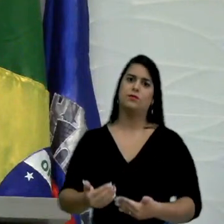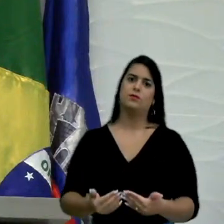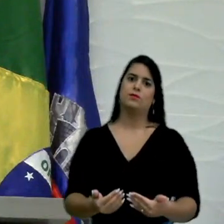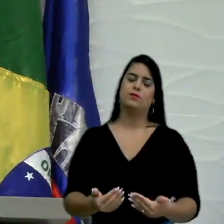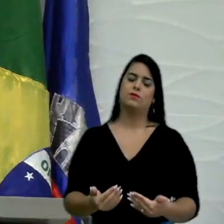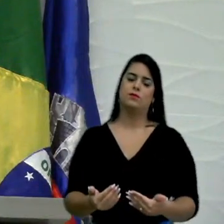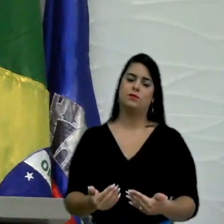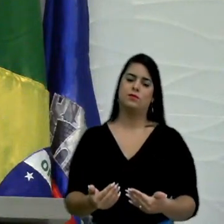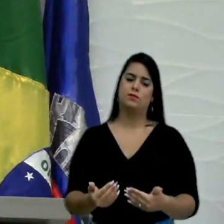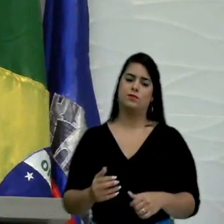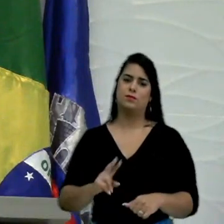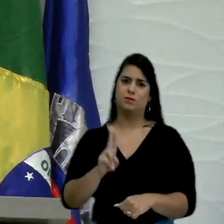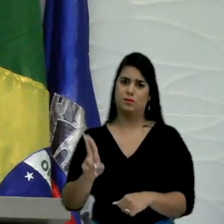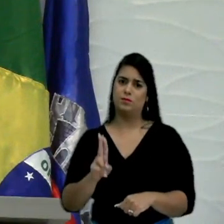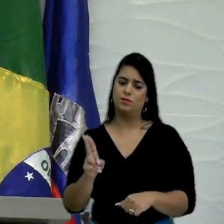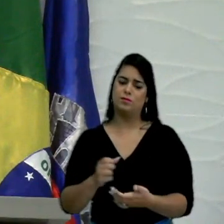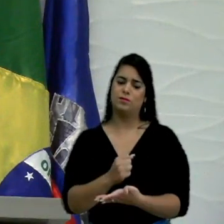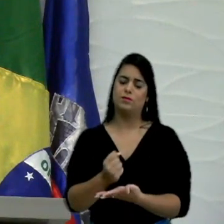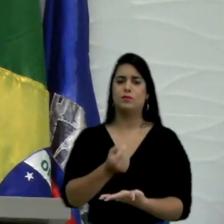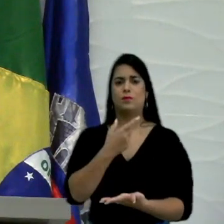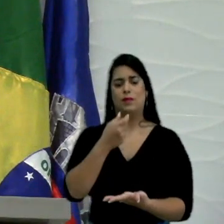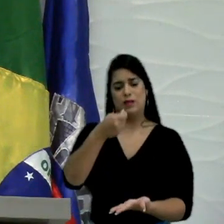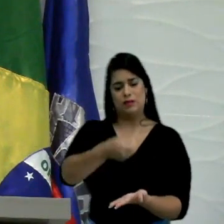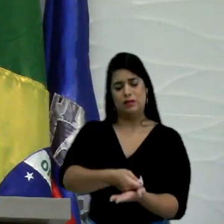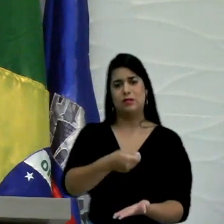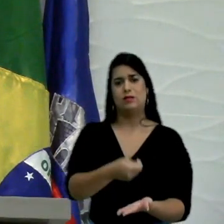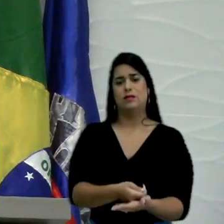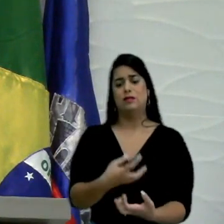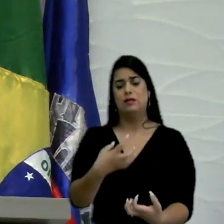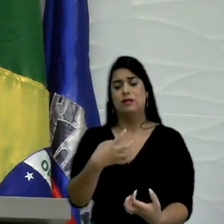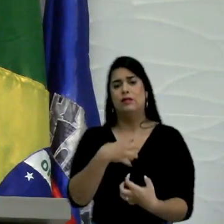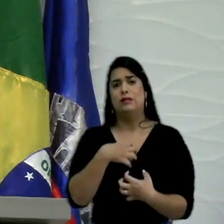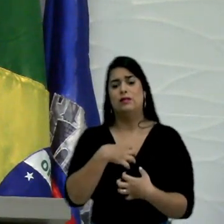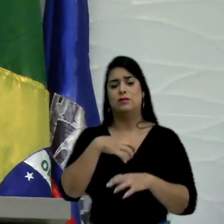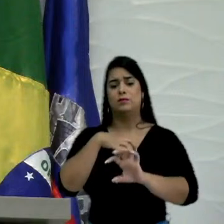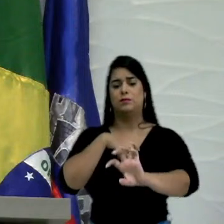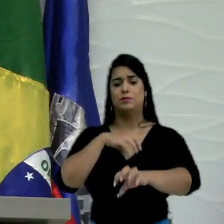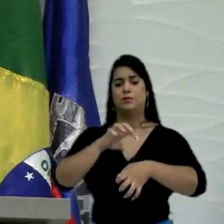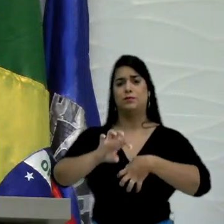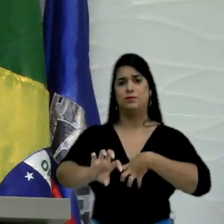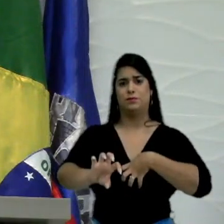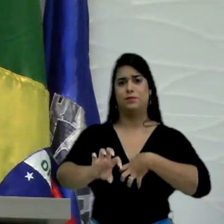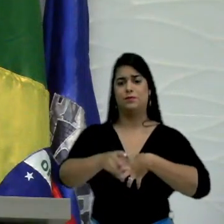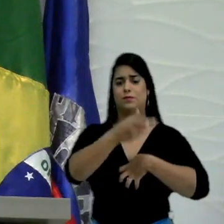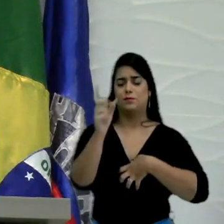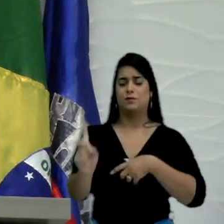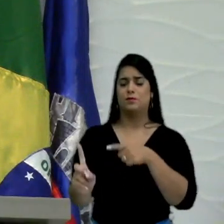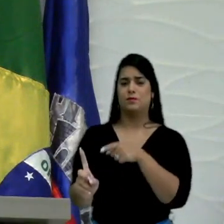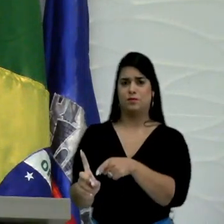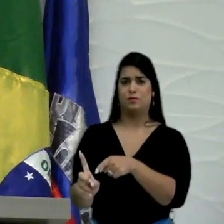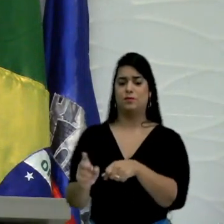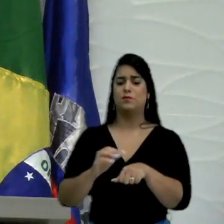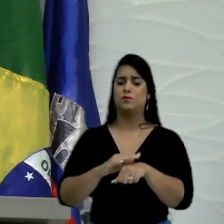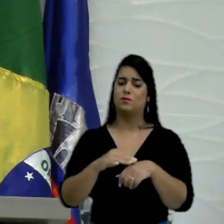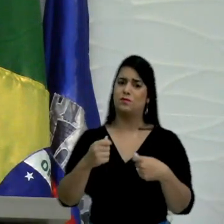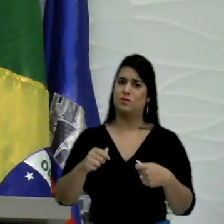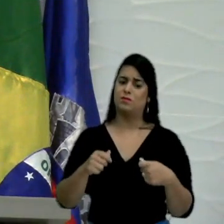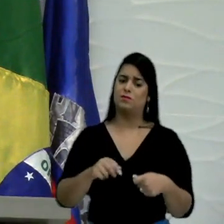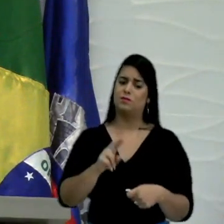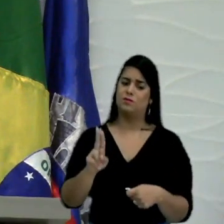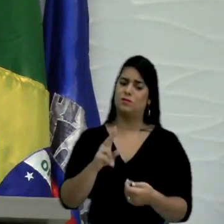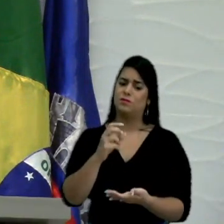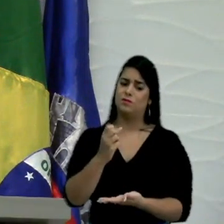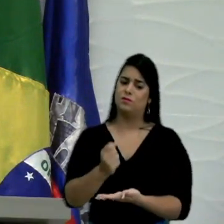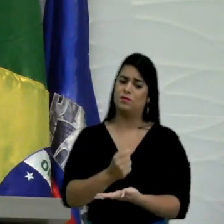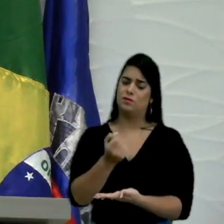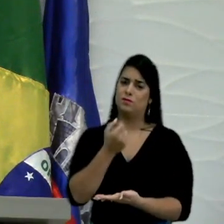a nossa cobrança e a nossa sensibilidade com esse paciente que tanto precisa dessa medicação. E,